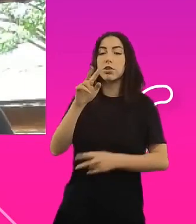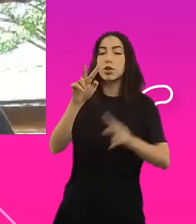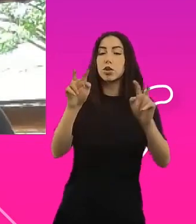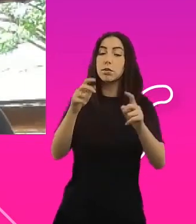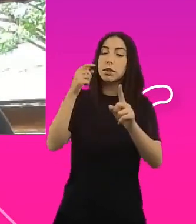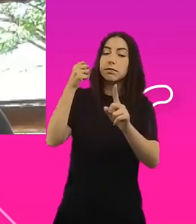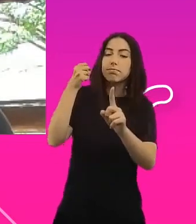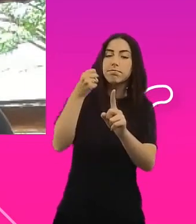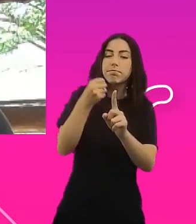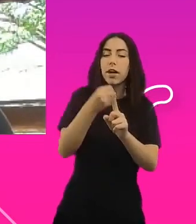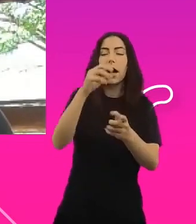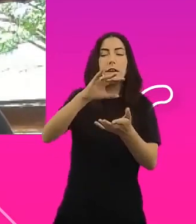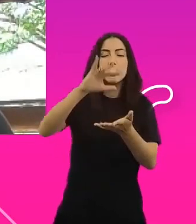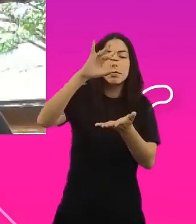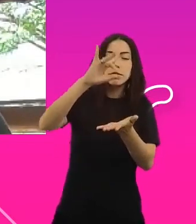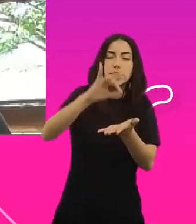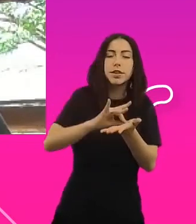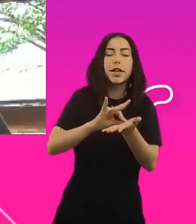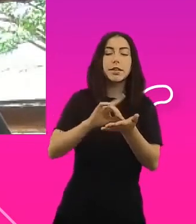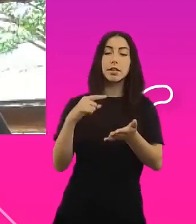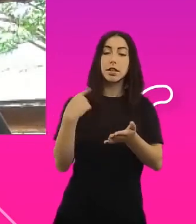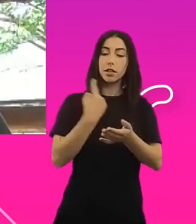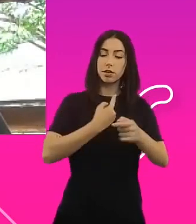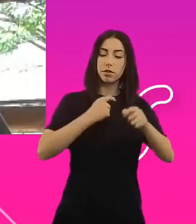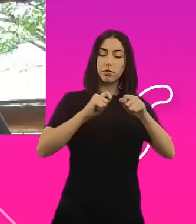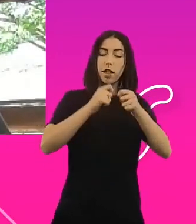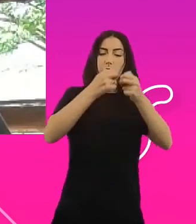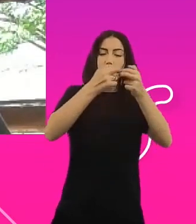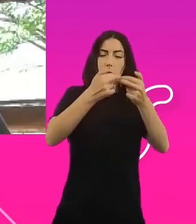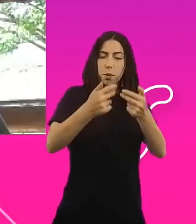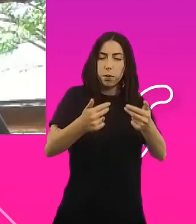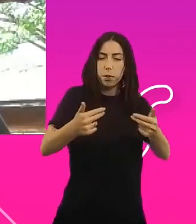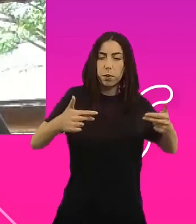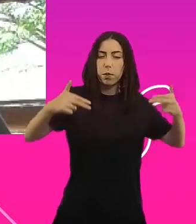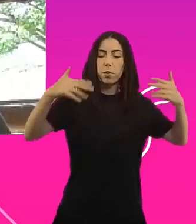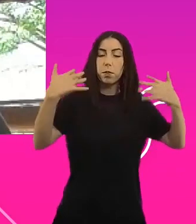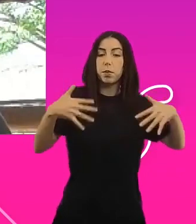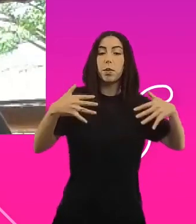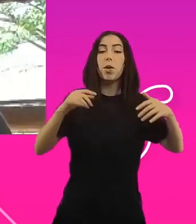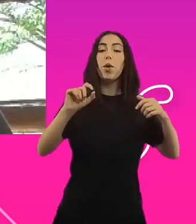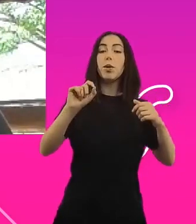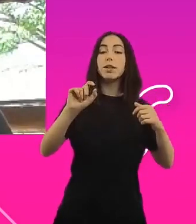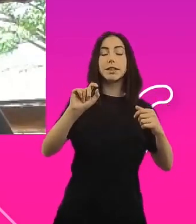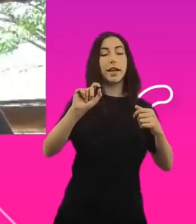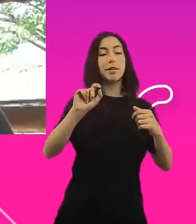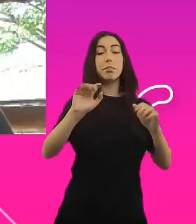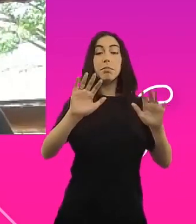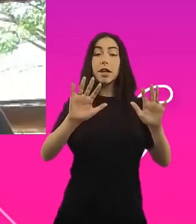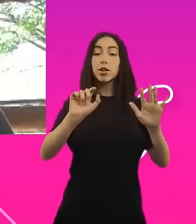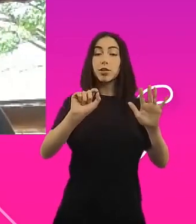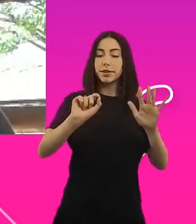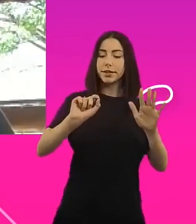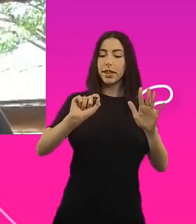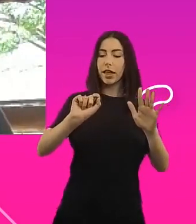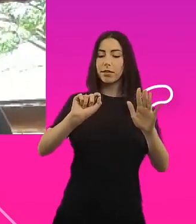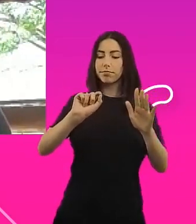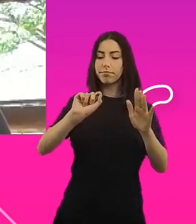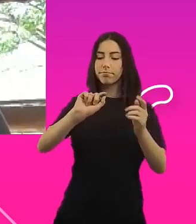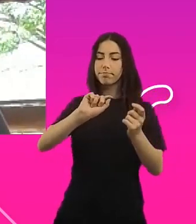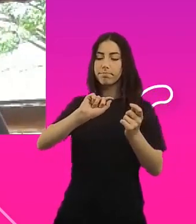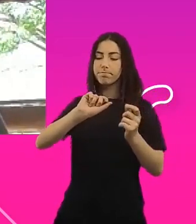Então a gente faz um monte de coisa, mas o que é que realmente modifica aquela sociedade? Então, a gente vem